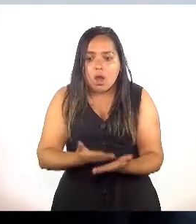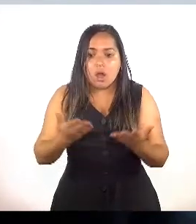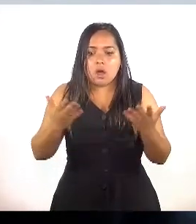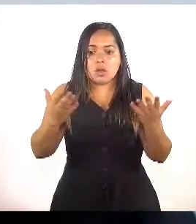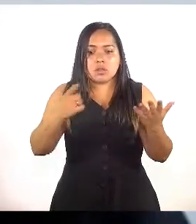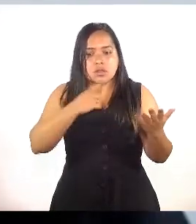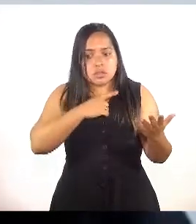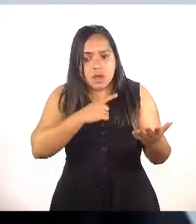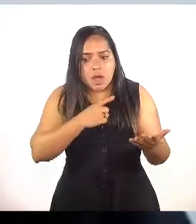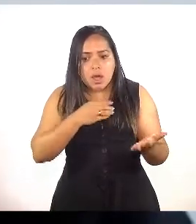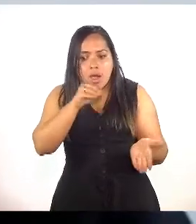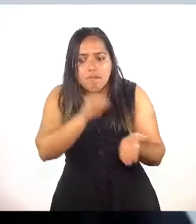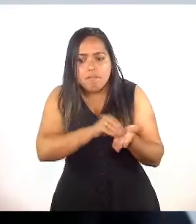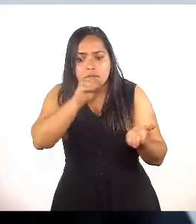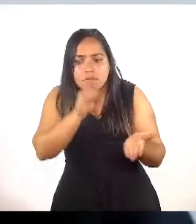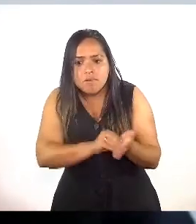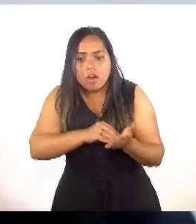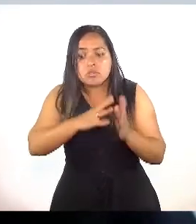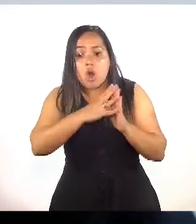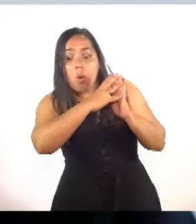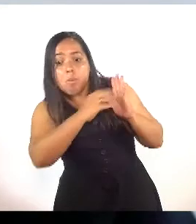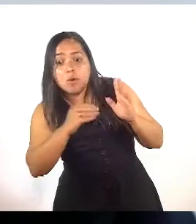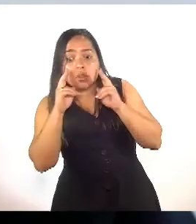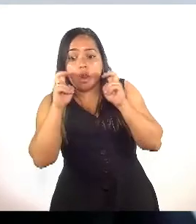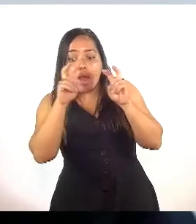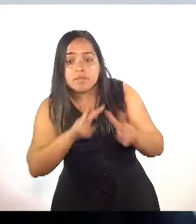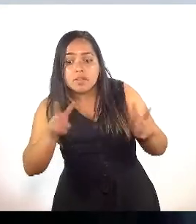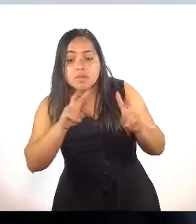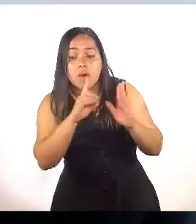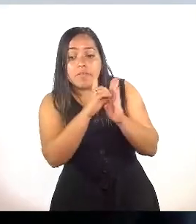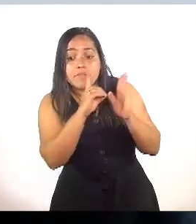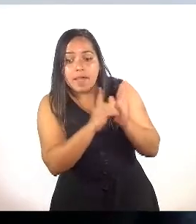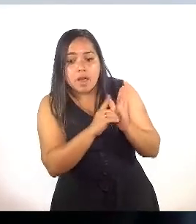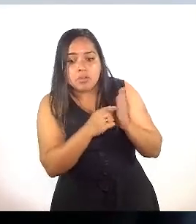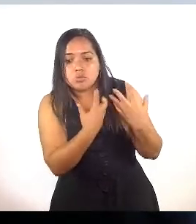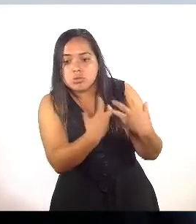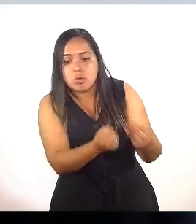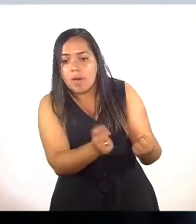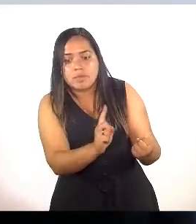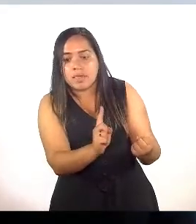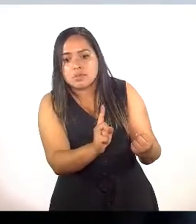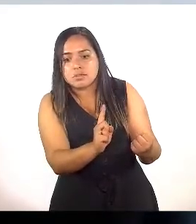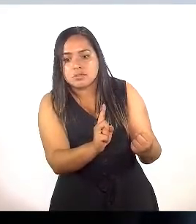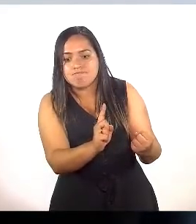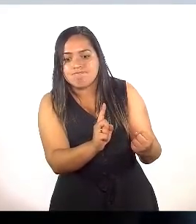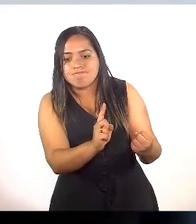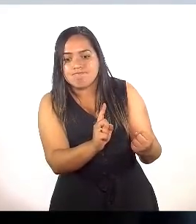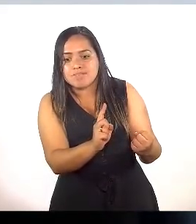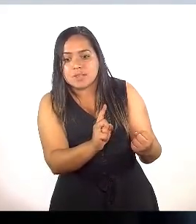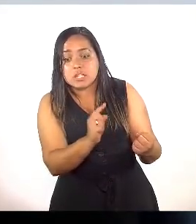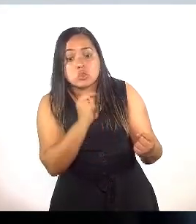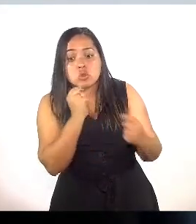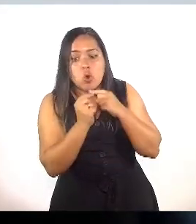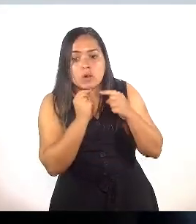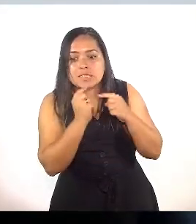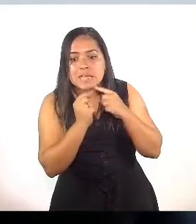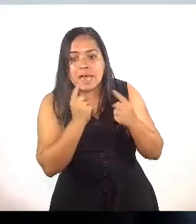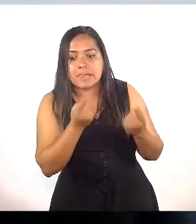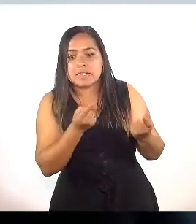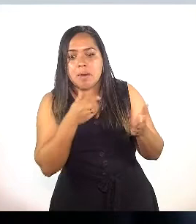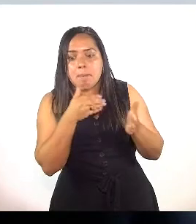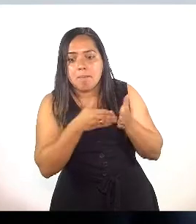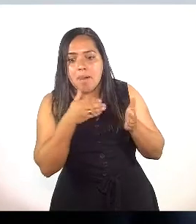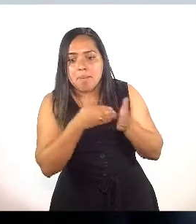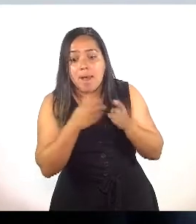daí que o modelo que a gente vem desenvolvendo ao longo das décadas não atende, tanto que não foi cumprido, a gente tem o quadro